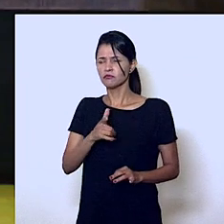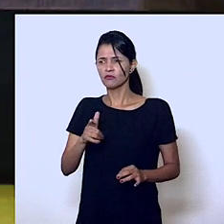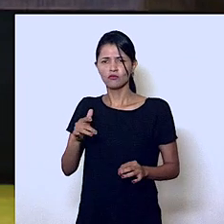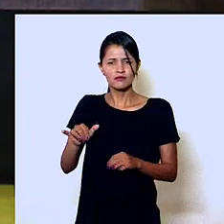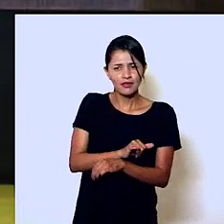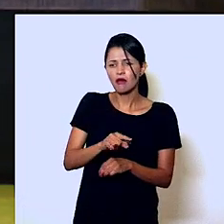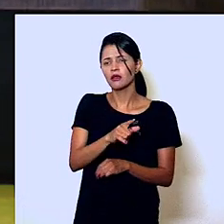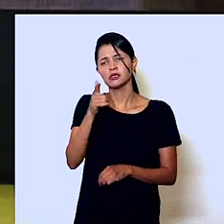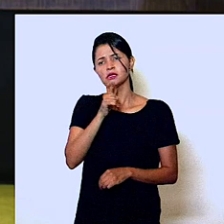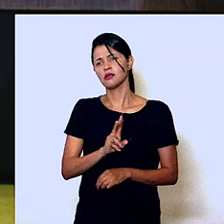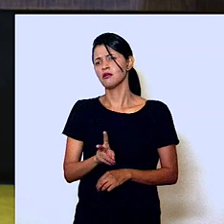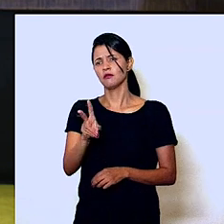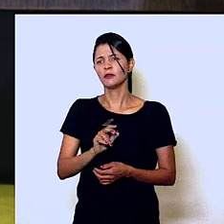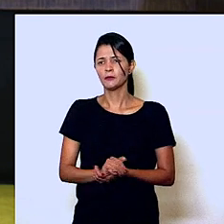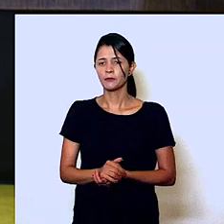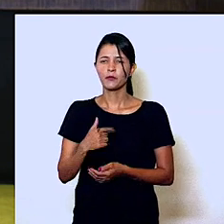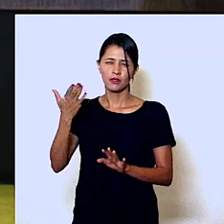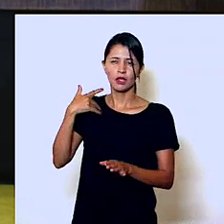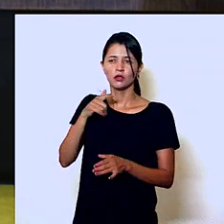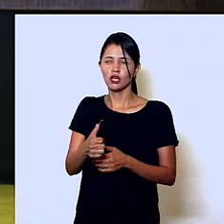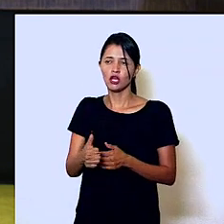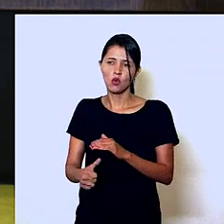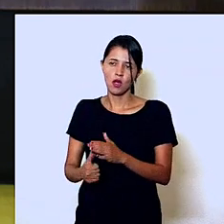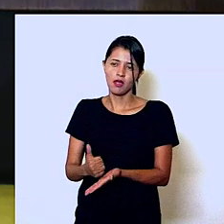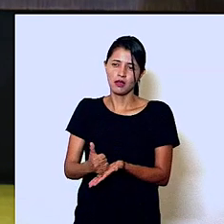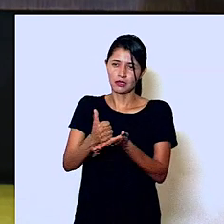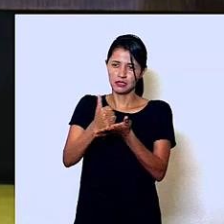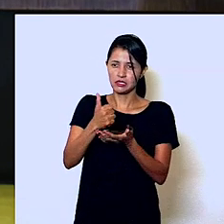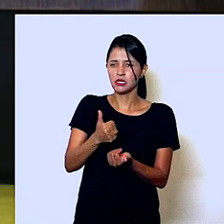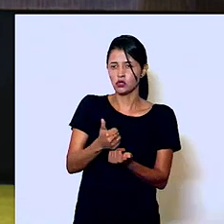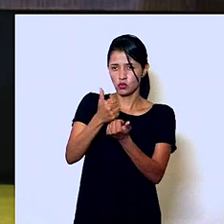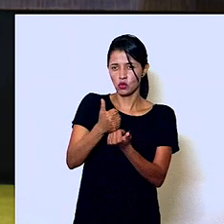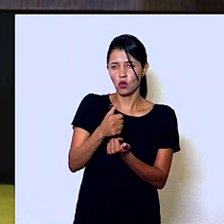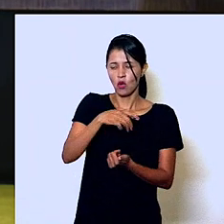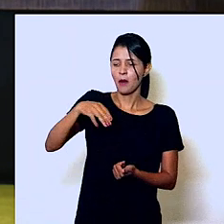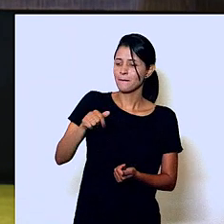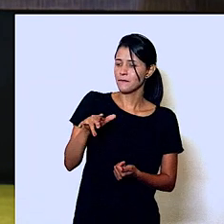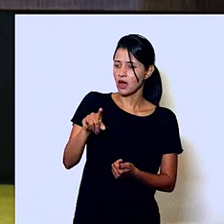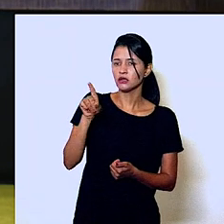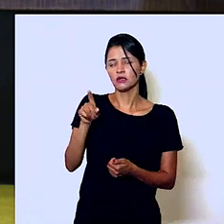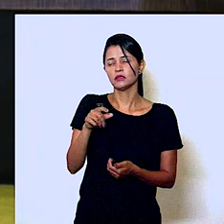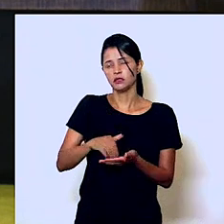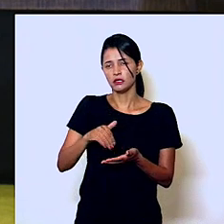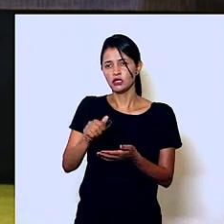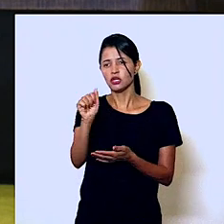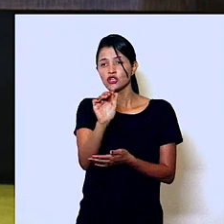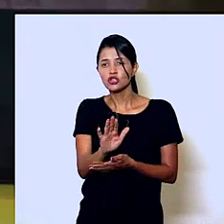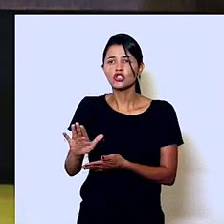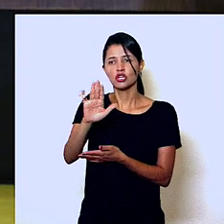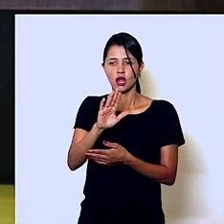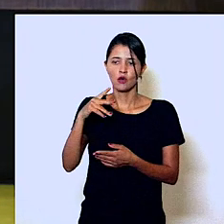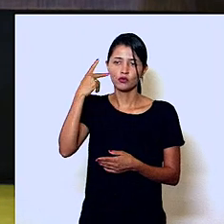Quando eu assessorava o embaixador Marcos Castrillo de Azambuja na Secretaria-Geral de Política Exterior, eu fui testemunha de um